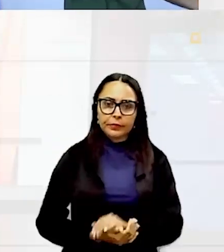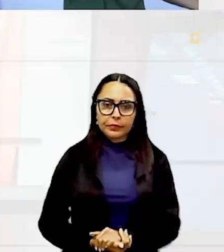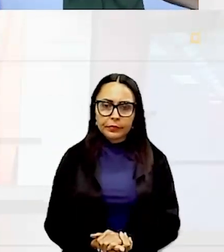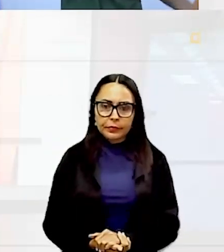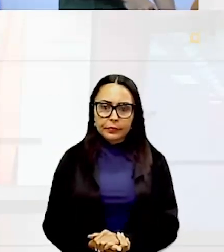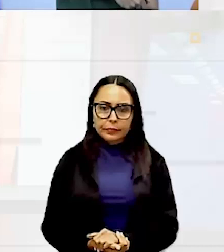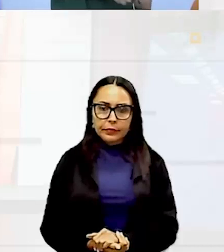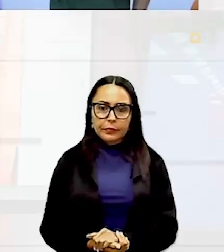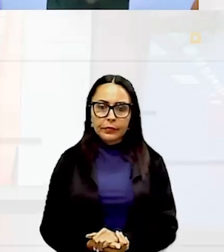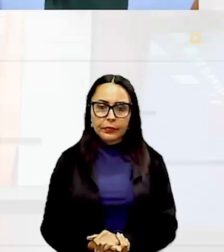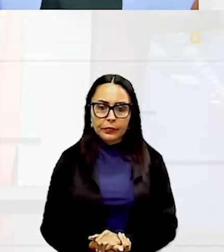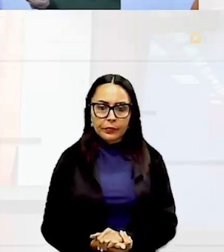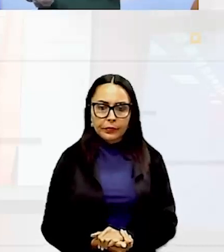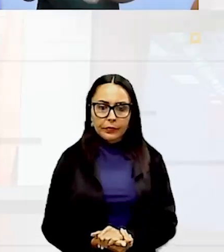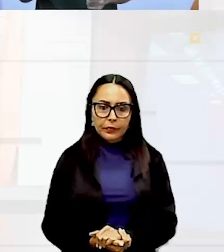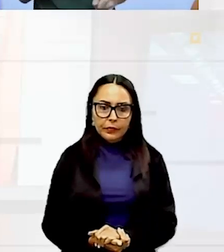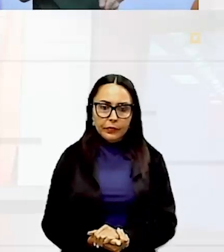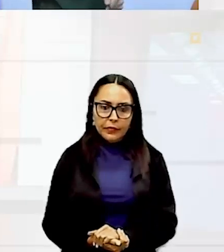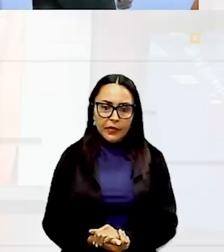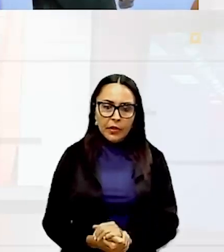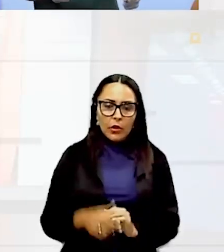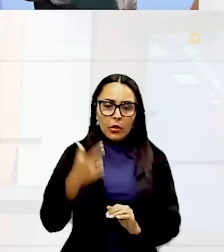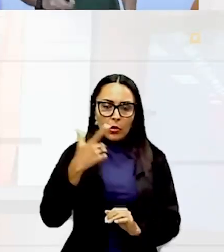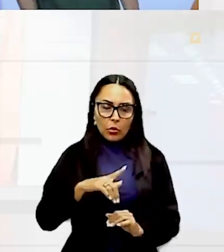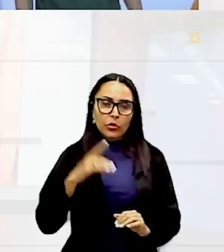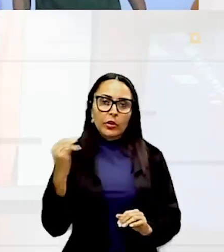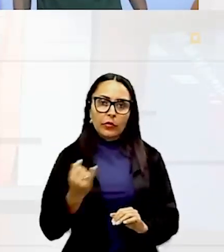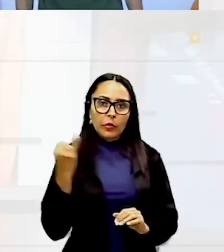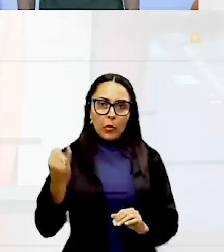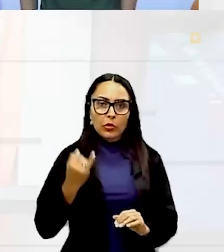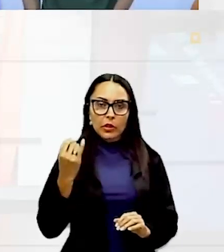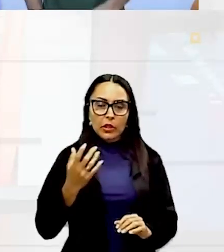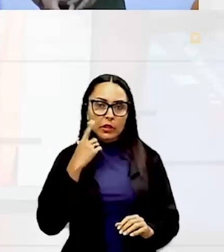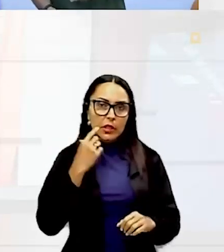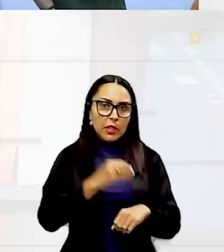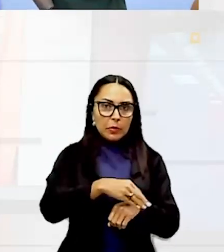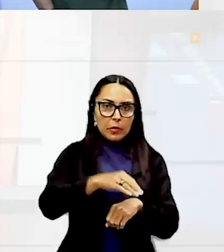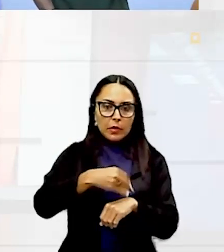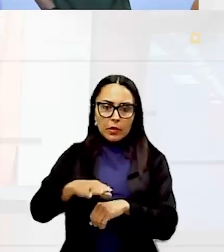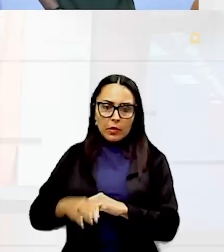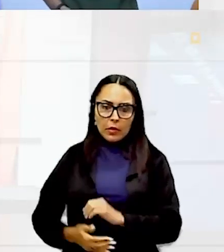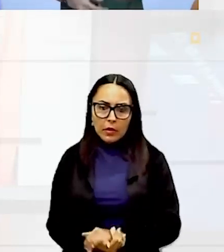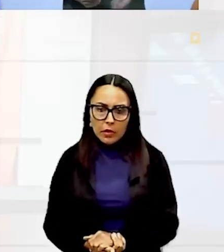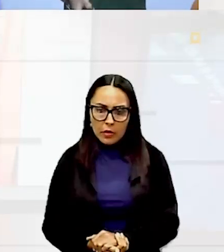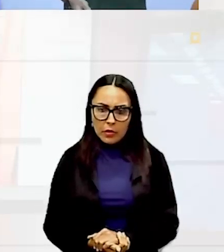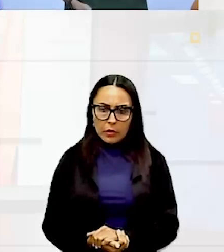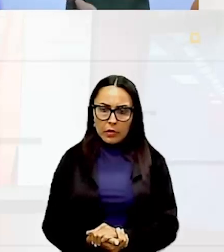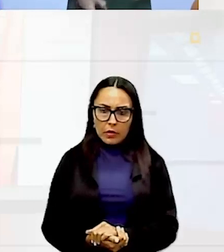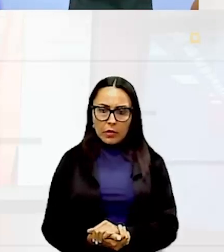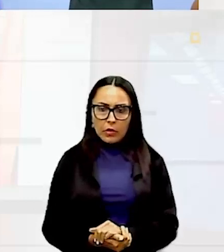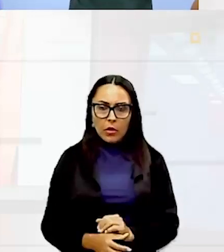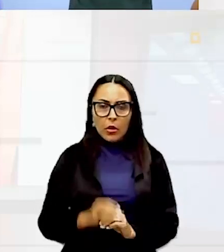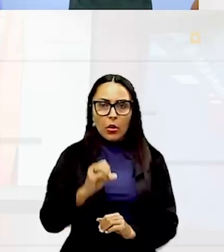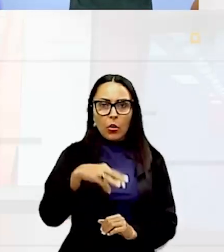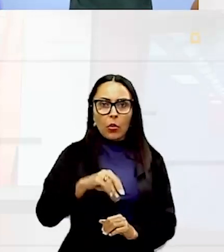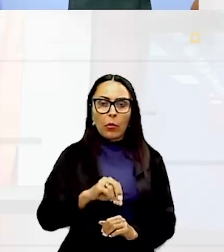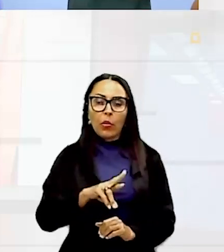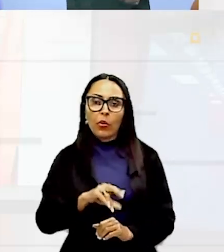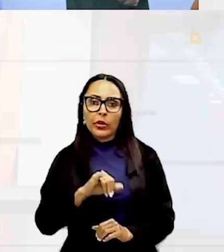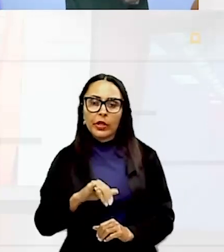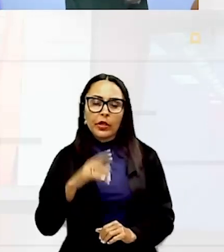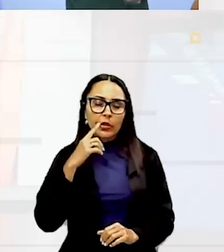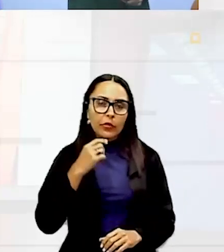art. Outro jogo que eu achei interessante trazer foi o jogo Omori, da Omocad, que foi